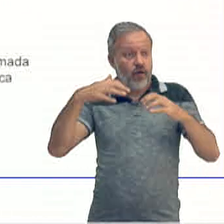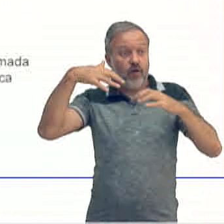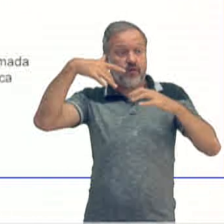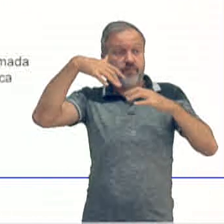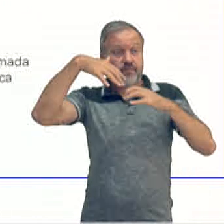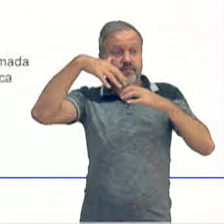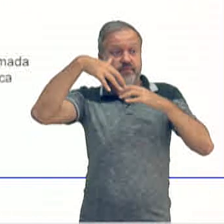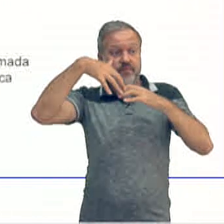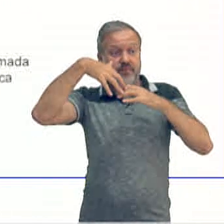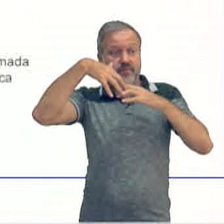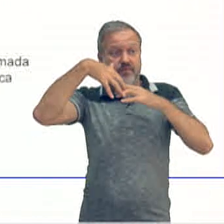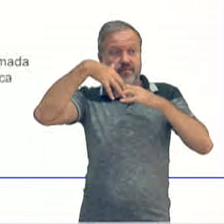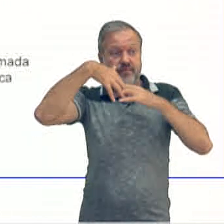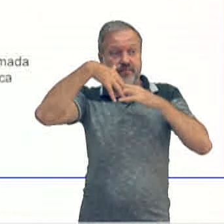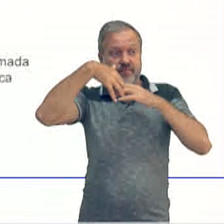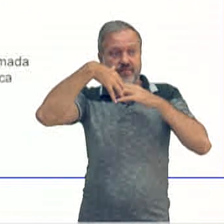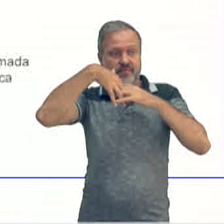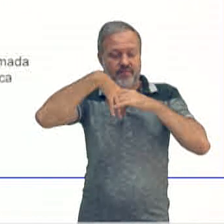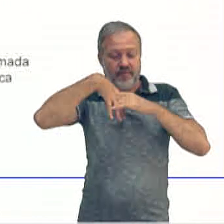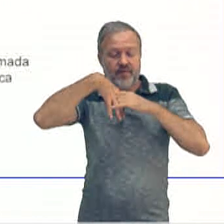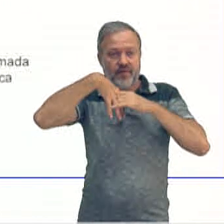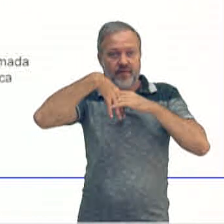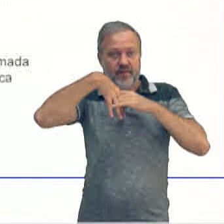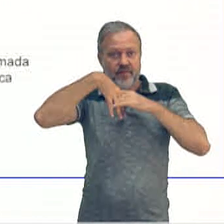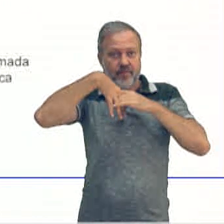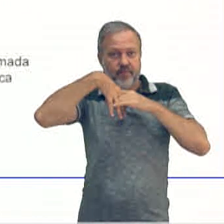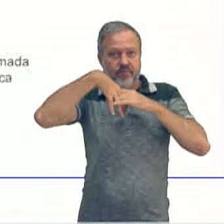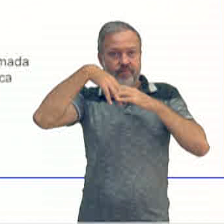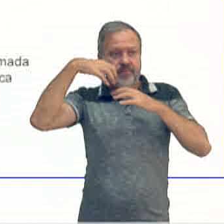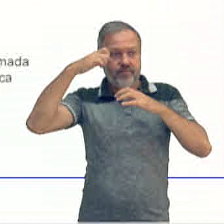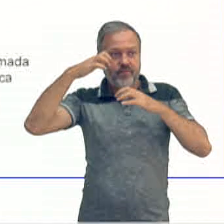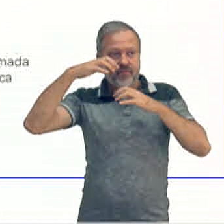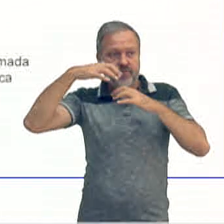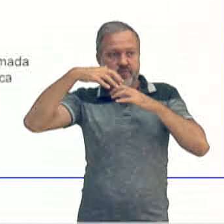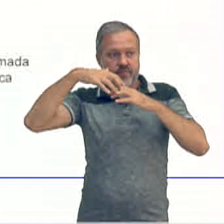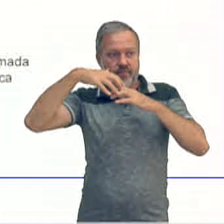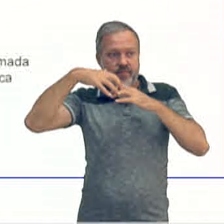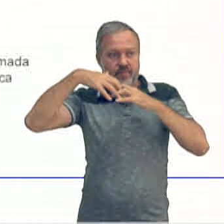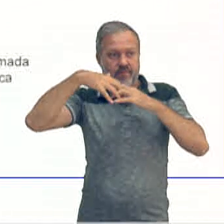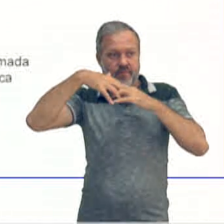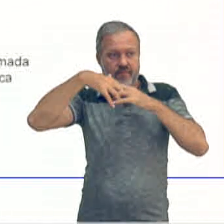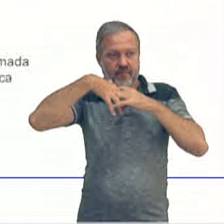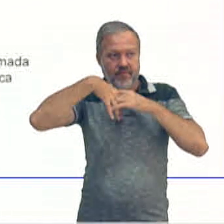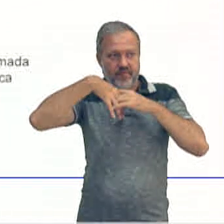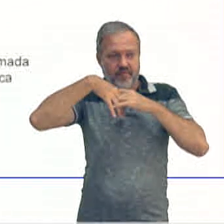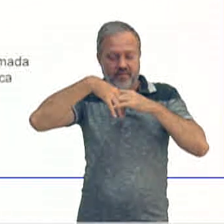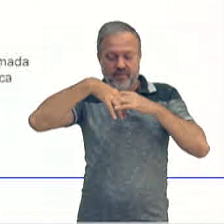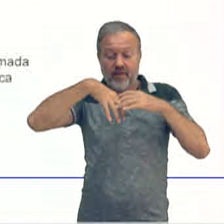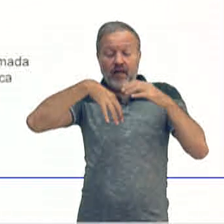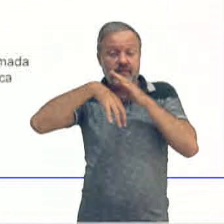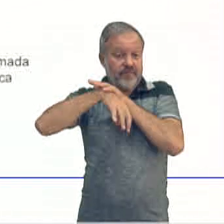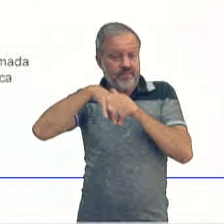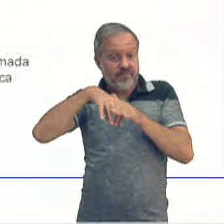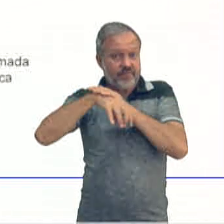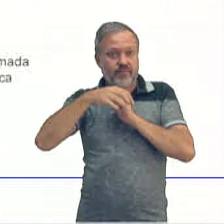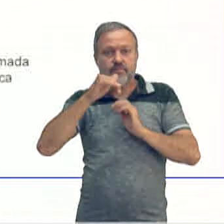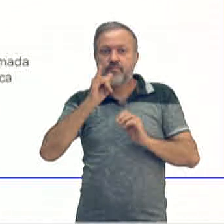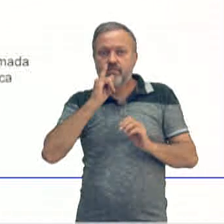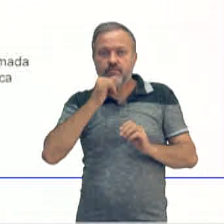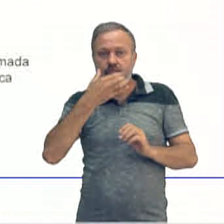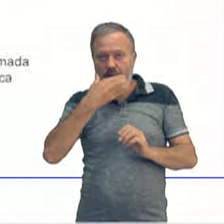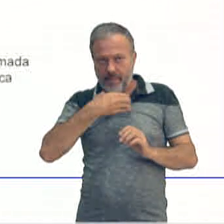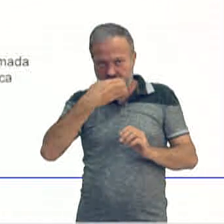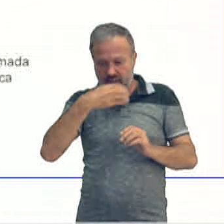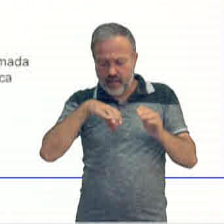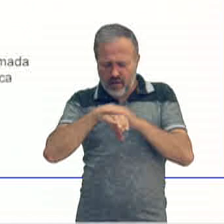olha que bonita essa maçã, quando você pega, né, maçã e lustra, ela fica brilhosa. Por quê? Porque ela tem cera, cera é lipídio, tá? Tem